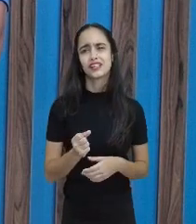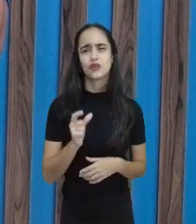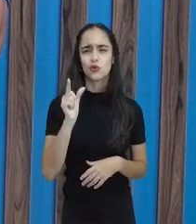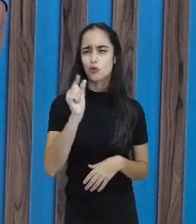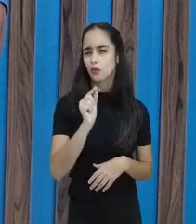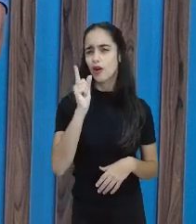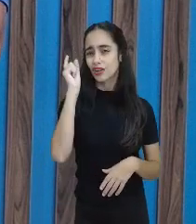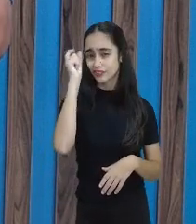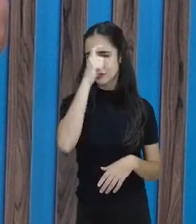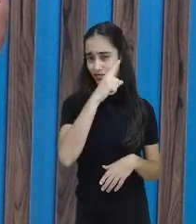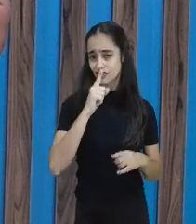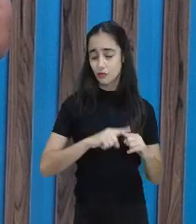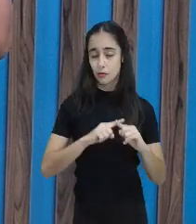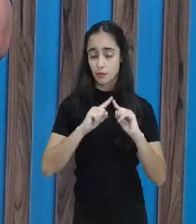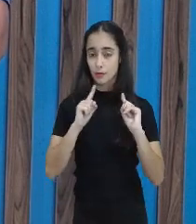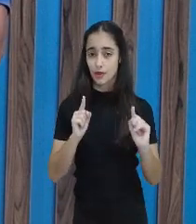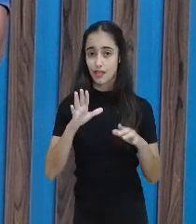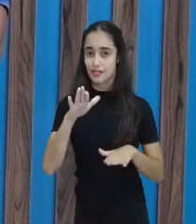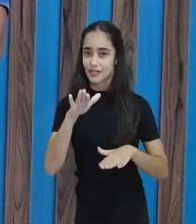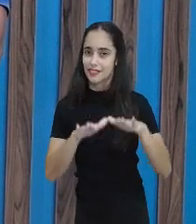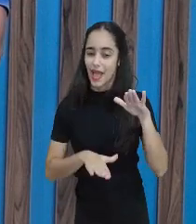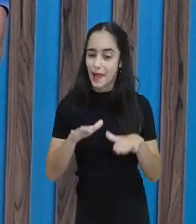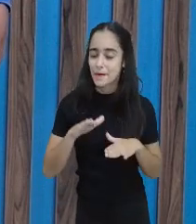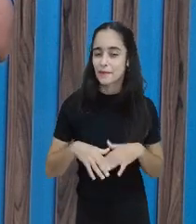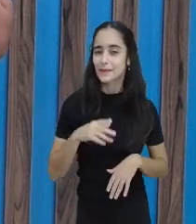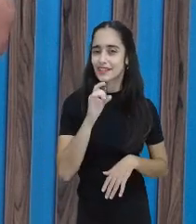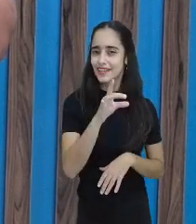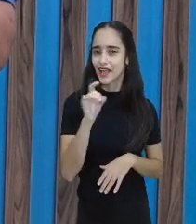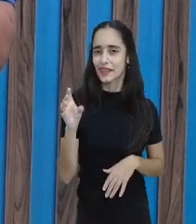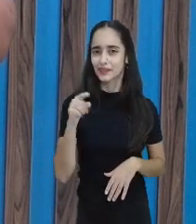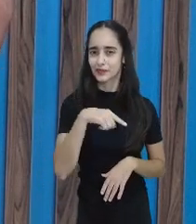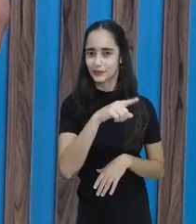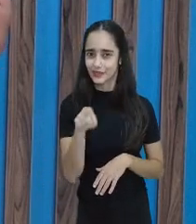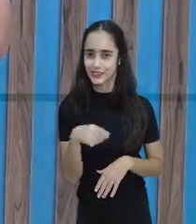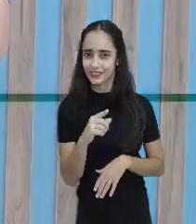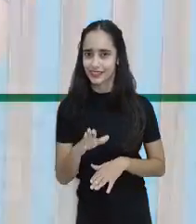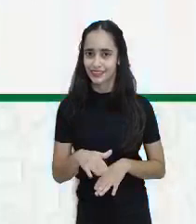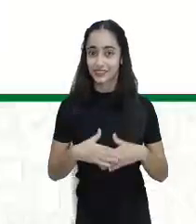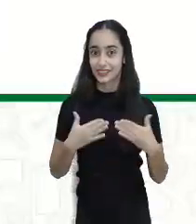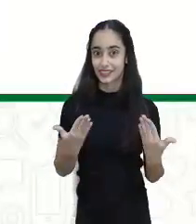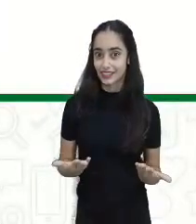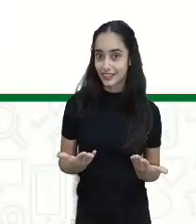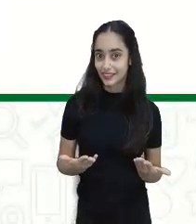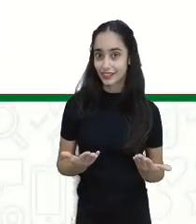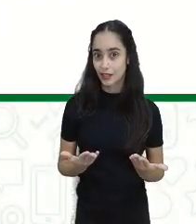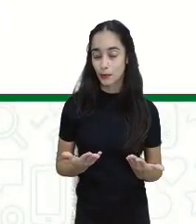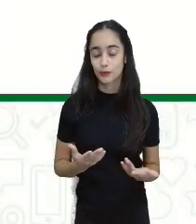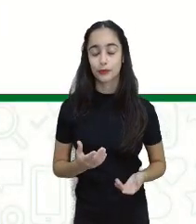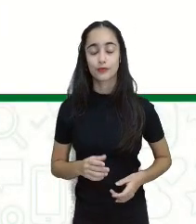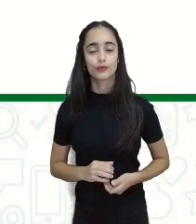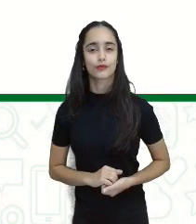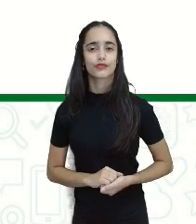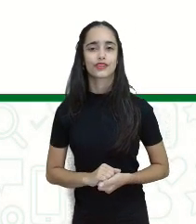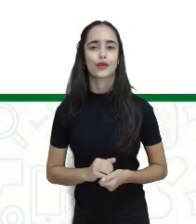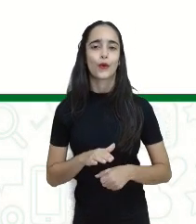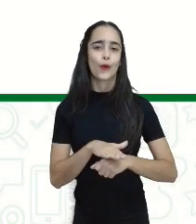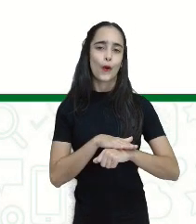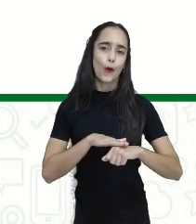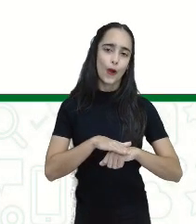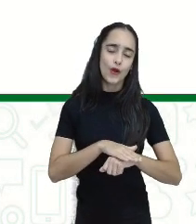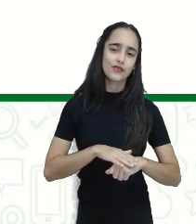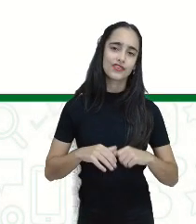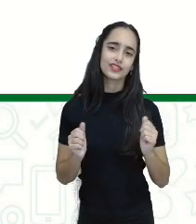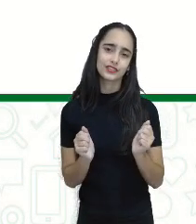dificuldade, mas vai depender aí de vocês. Então, ó, vou fazer aquela sugestão de sempre. Conversa com a